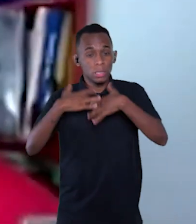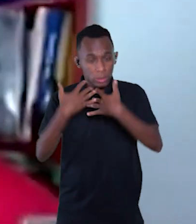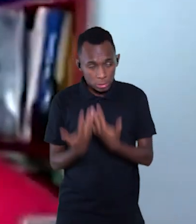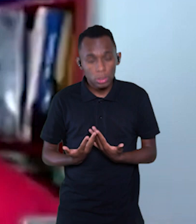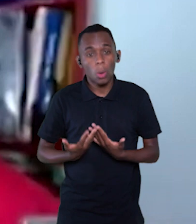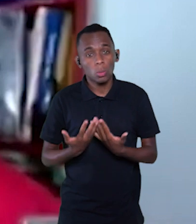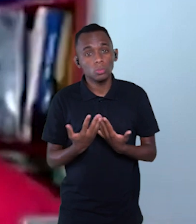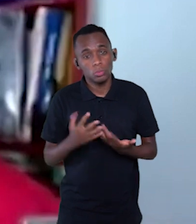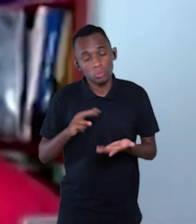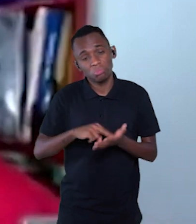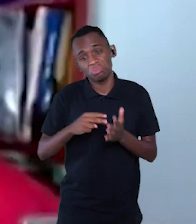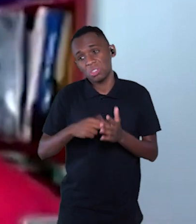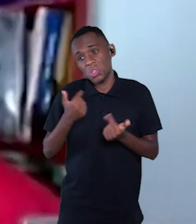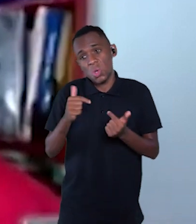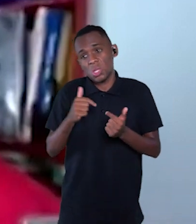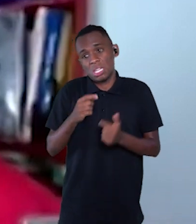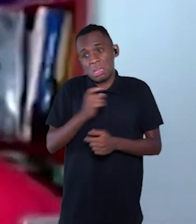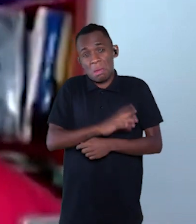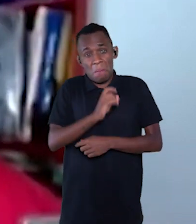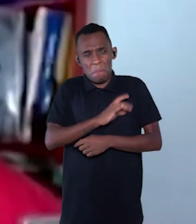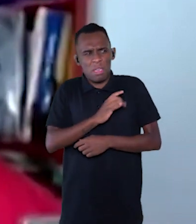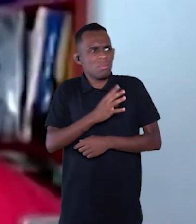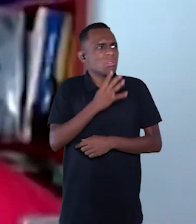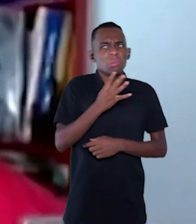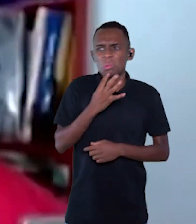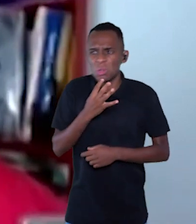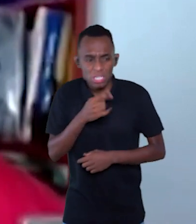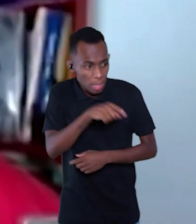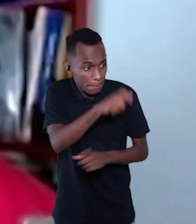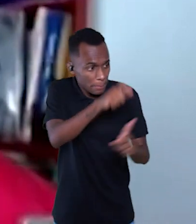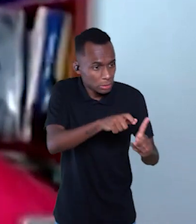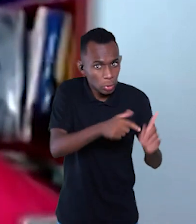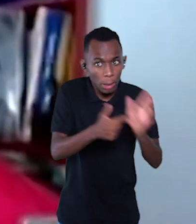nesse sentido, já não tenho mais medo de ninguém reconhecer.